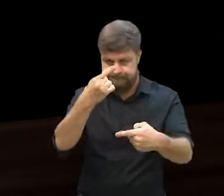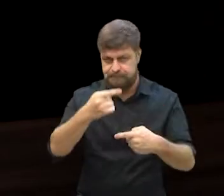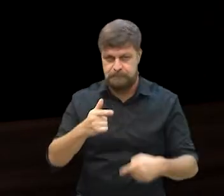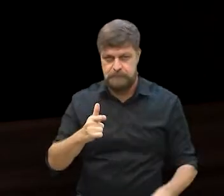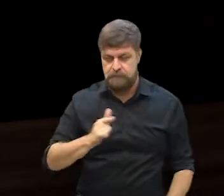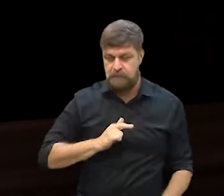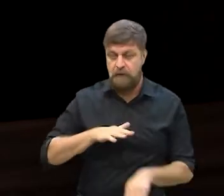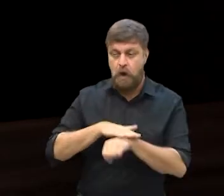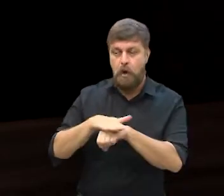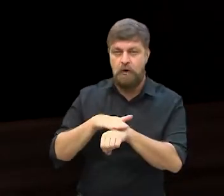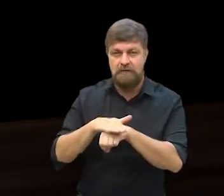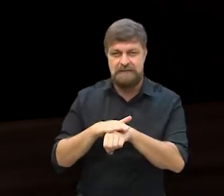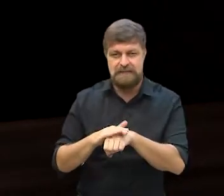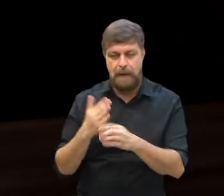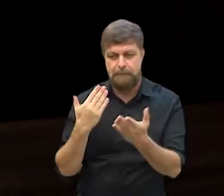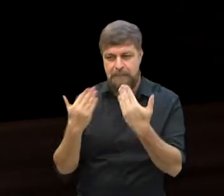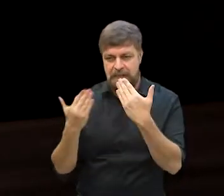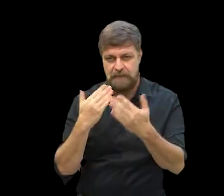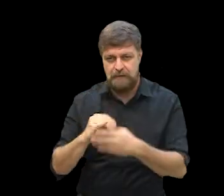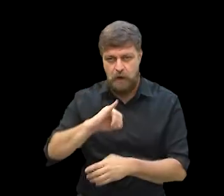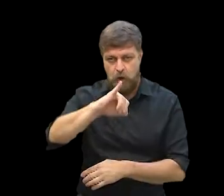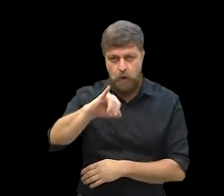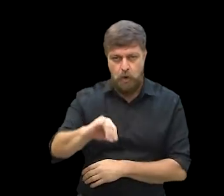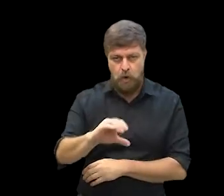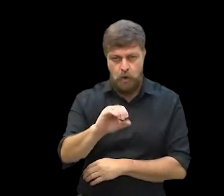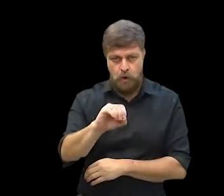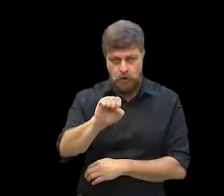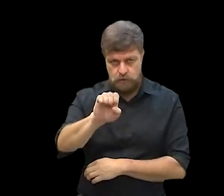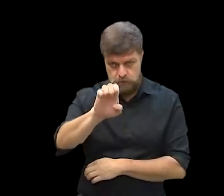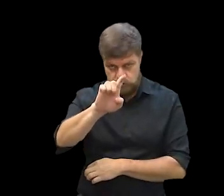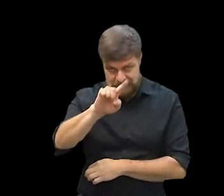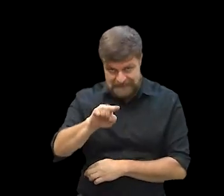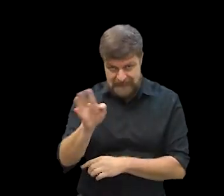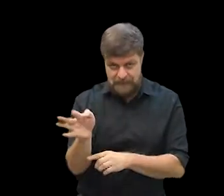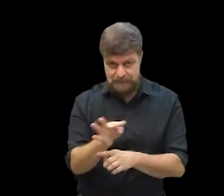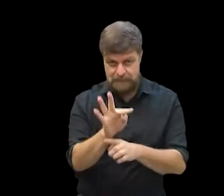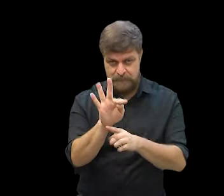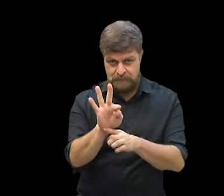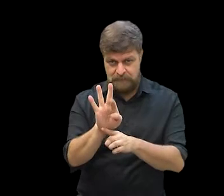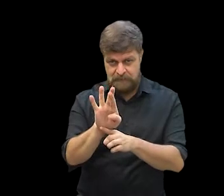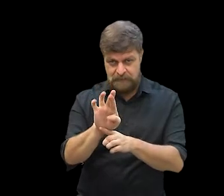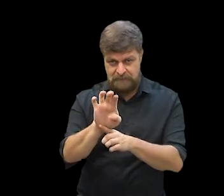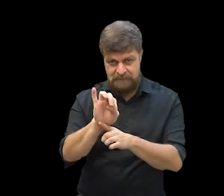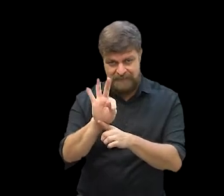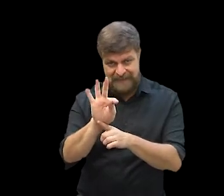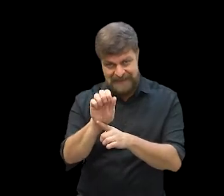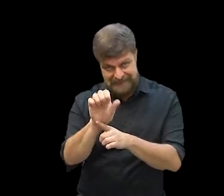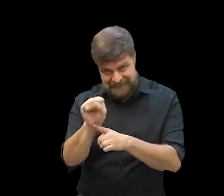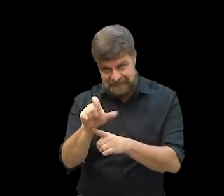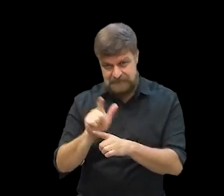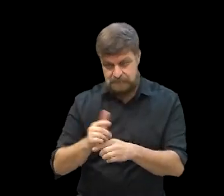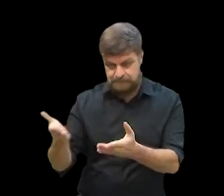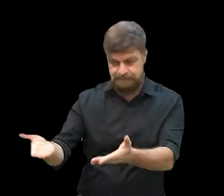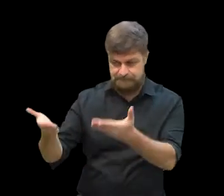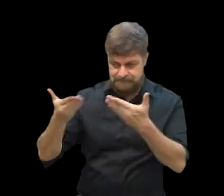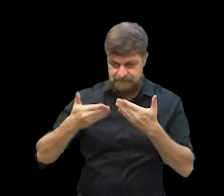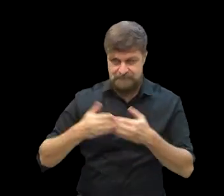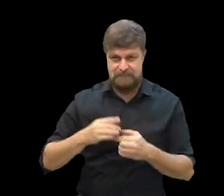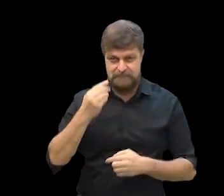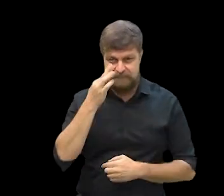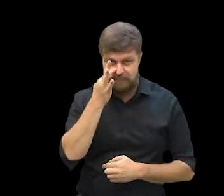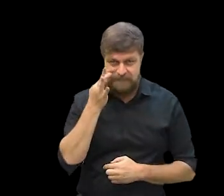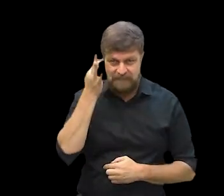seu negócio. Nós vamos conversar agora com José Fernando Borges de Freitas, Fernando, seja bem-vindo ao Ser